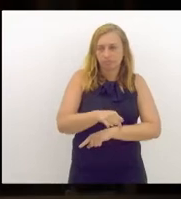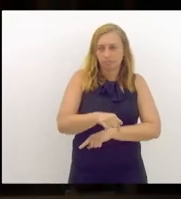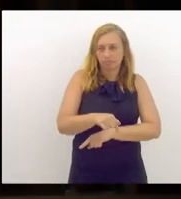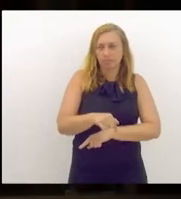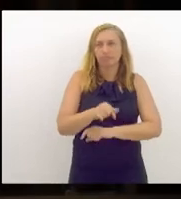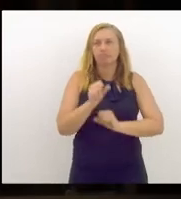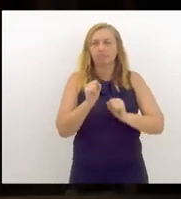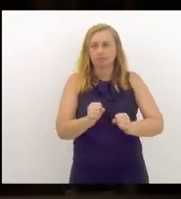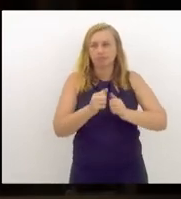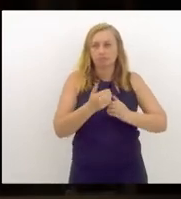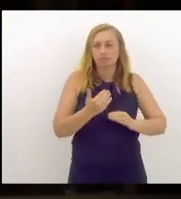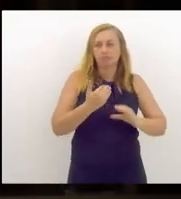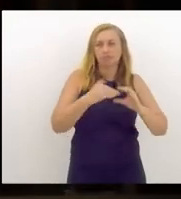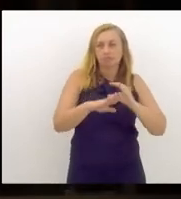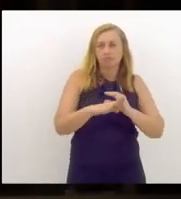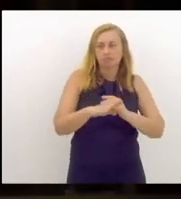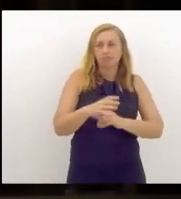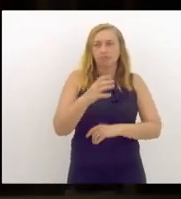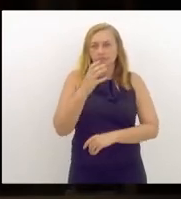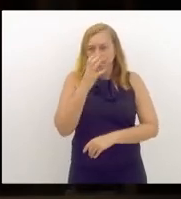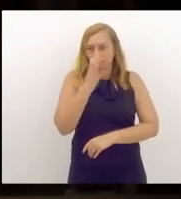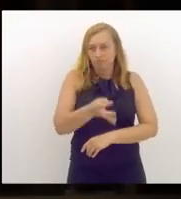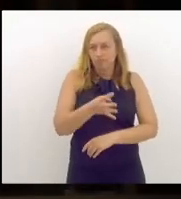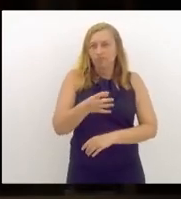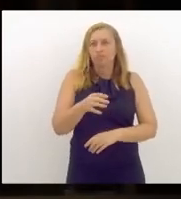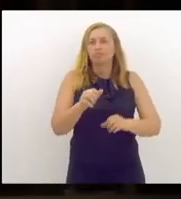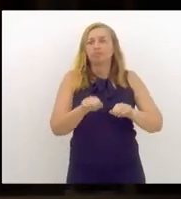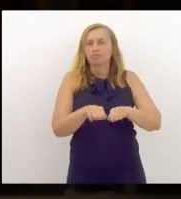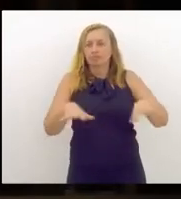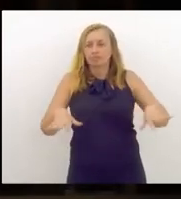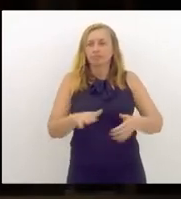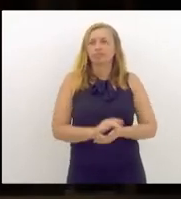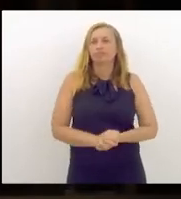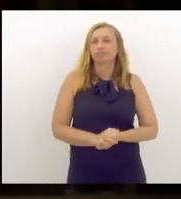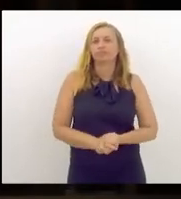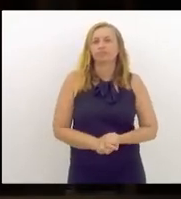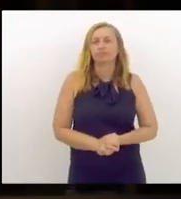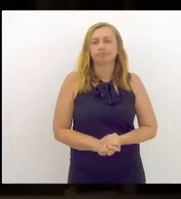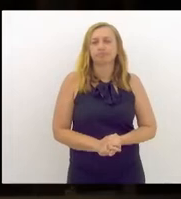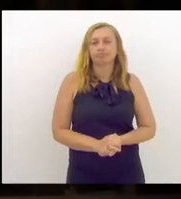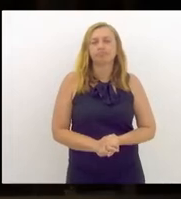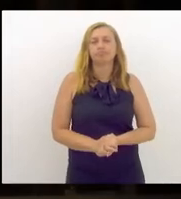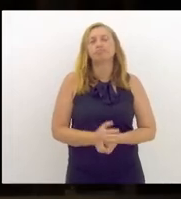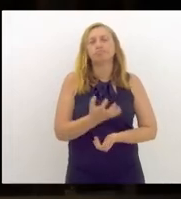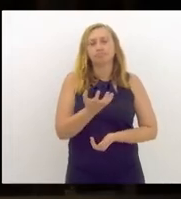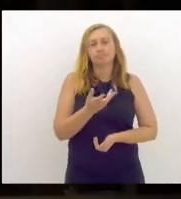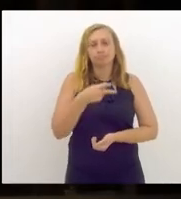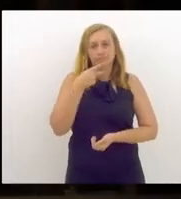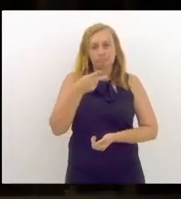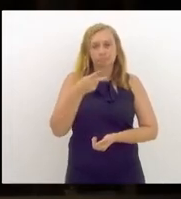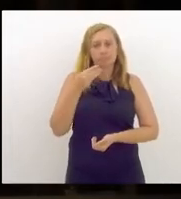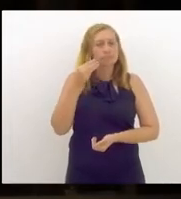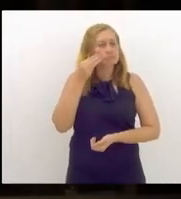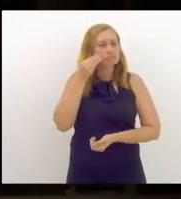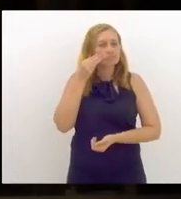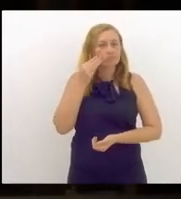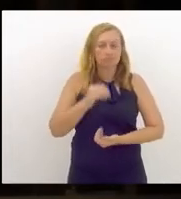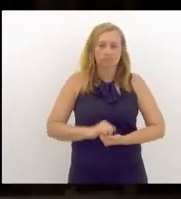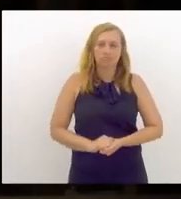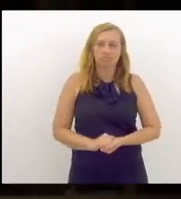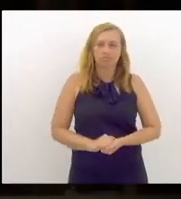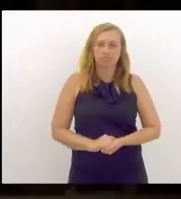nós podíamos encaminhar as denúncias ali na pandemia Não só eu quero ressaltar Mônica que